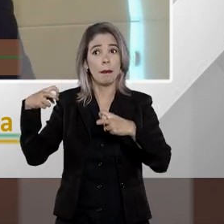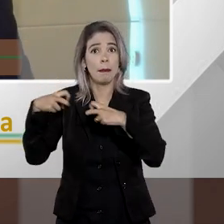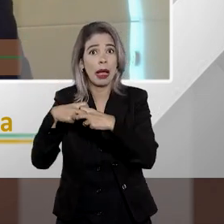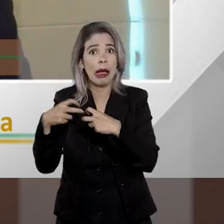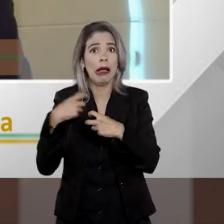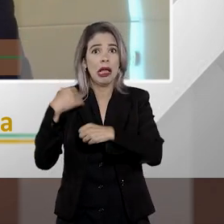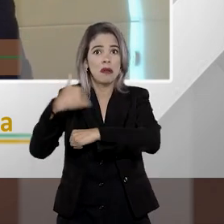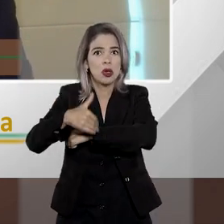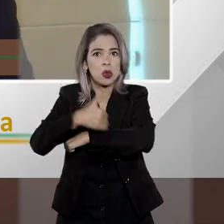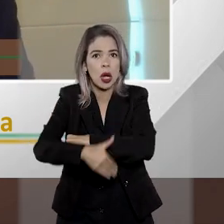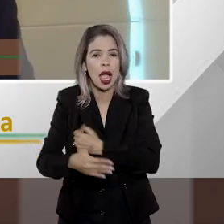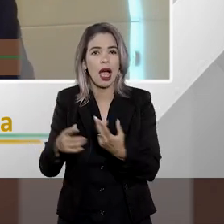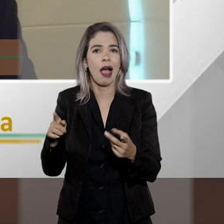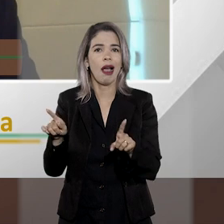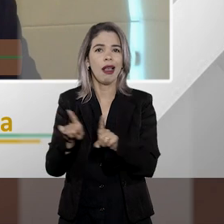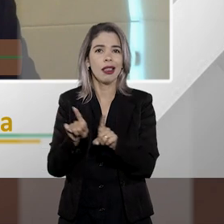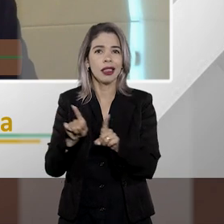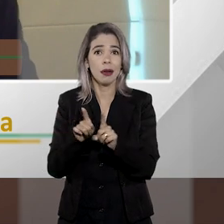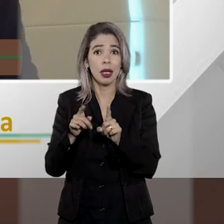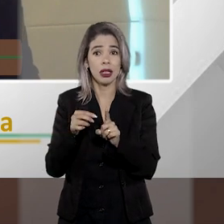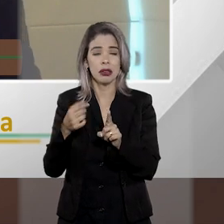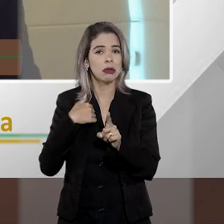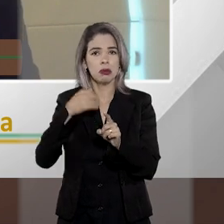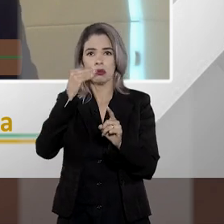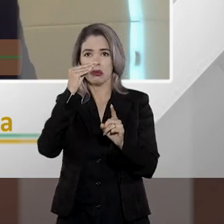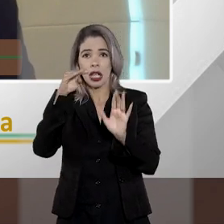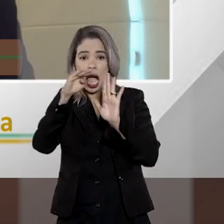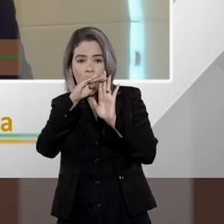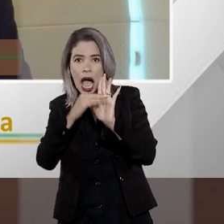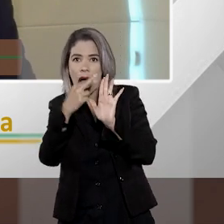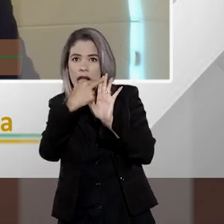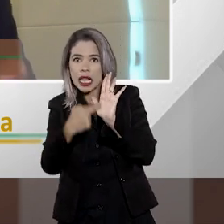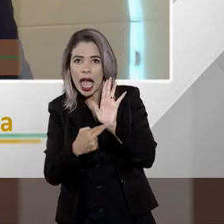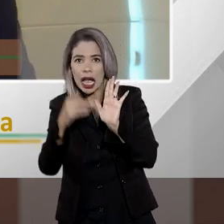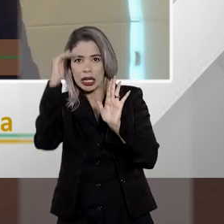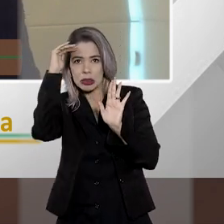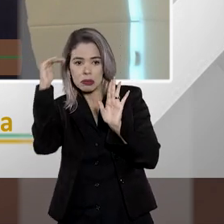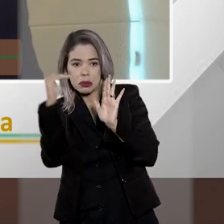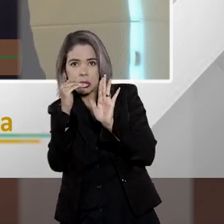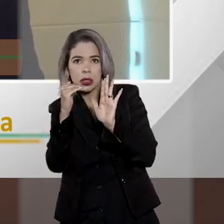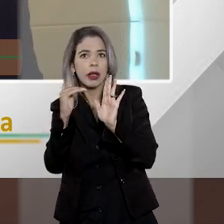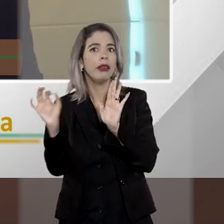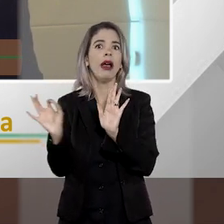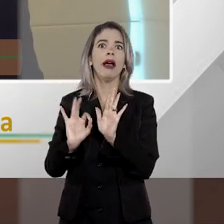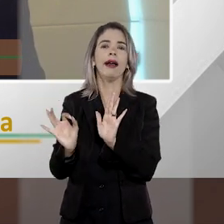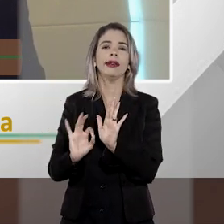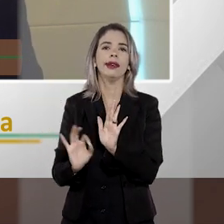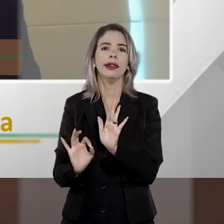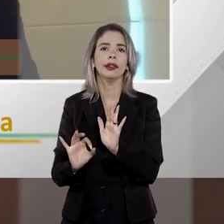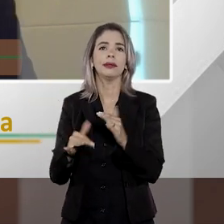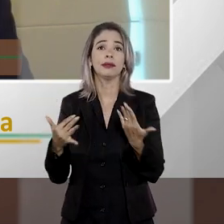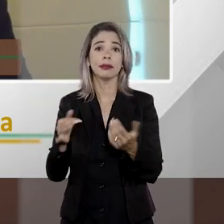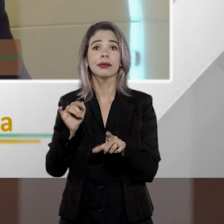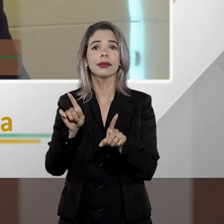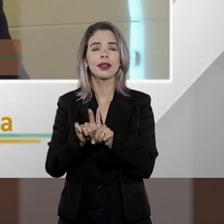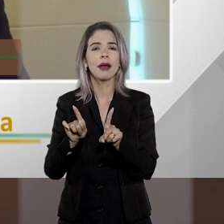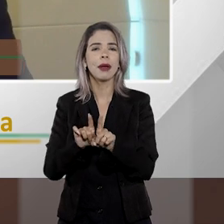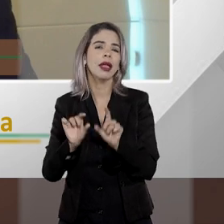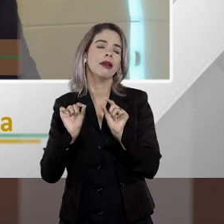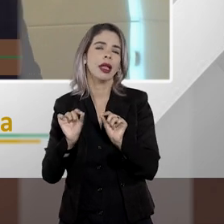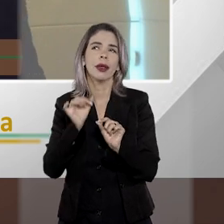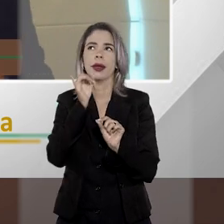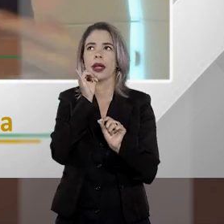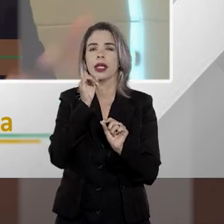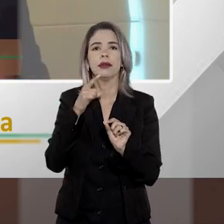no regime aberto as condições impostas. As condições impostas não são meras faculdades ali no regime aberto. Quando, por